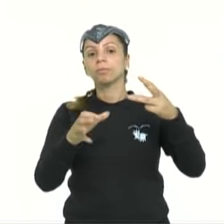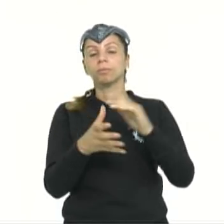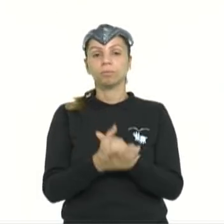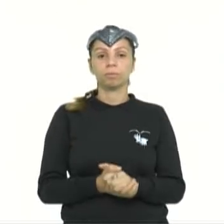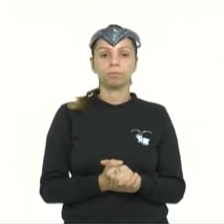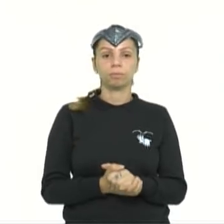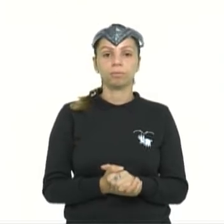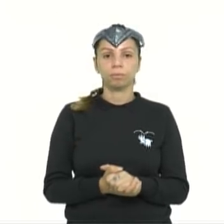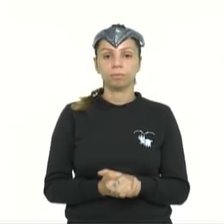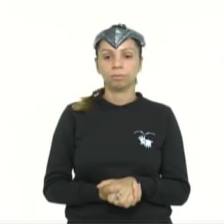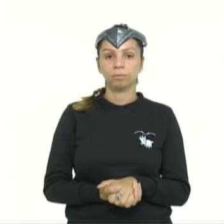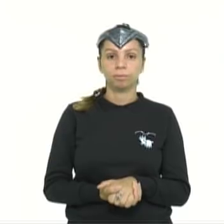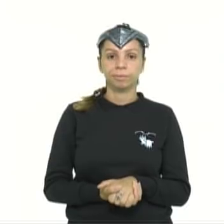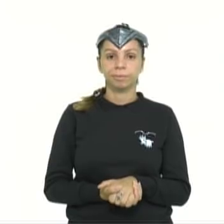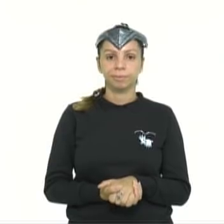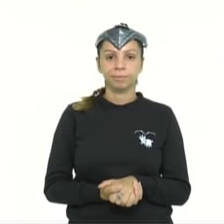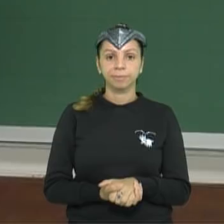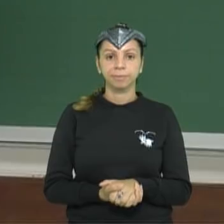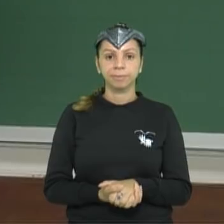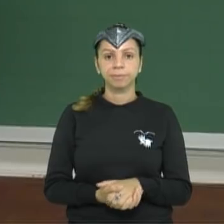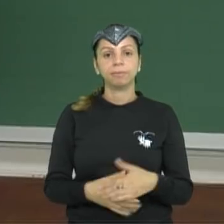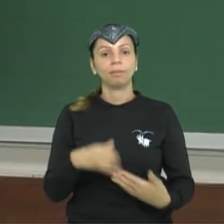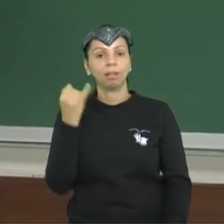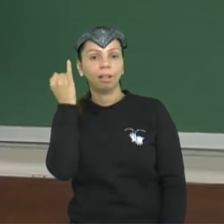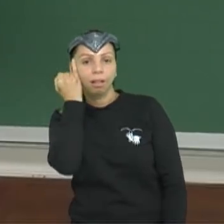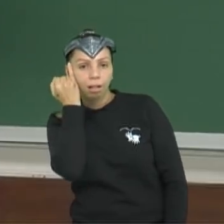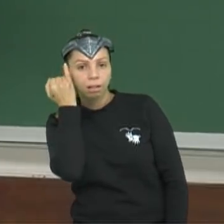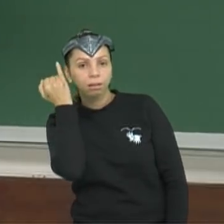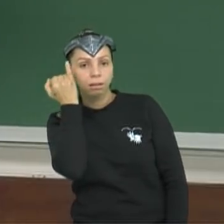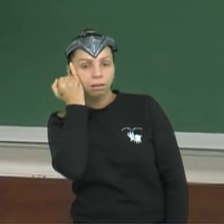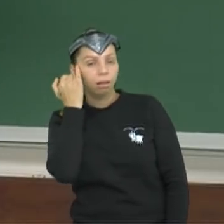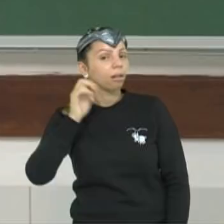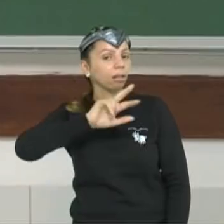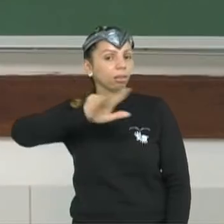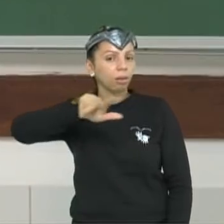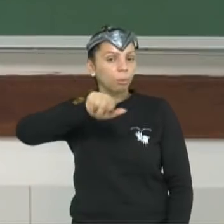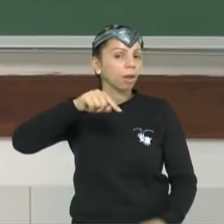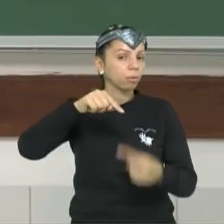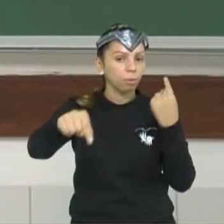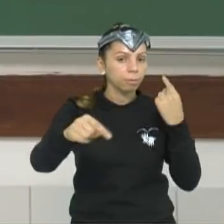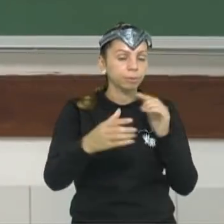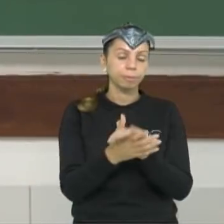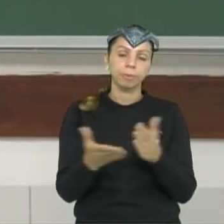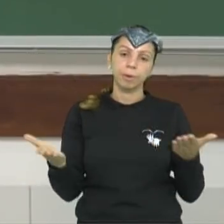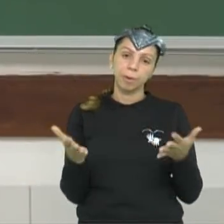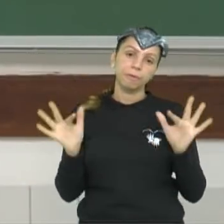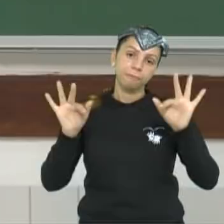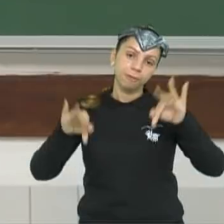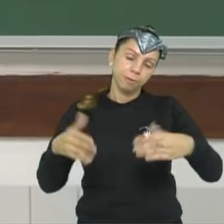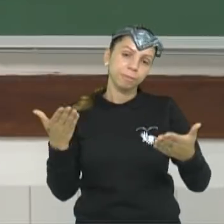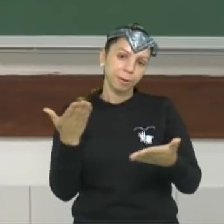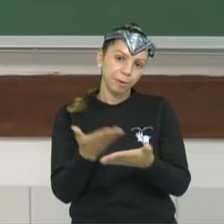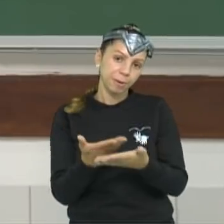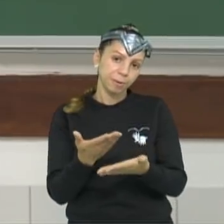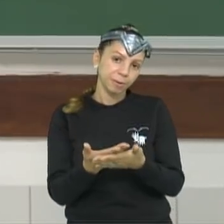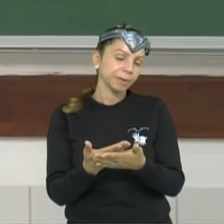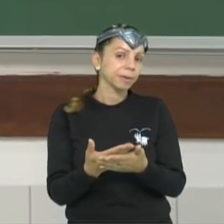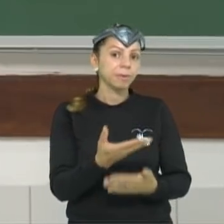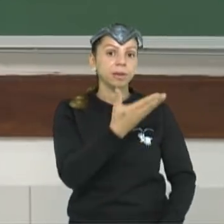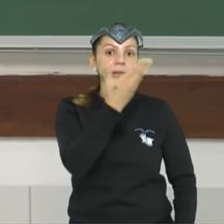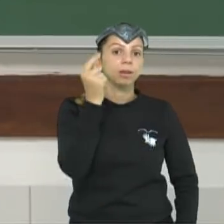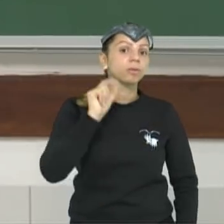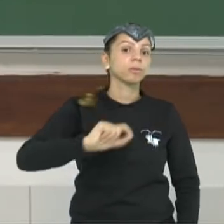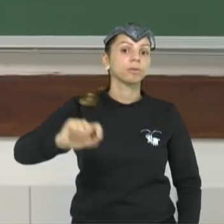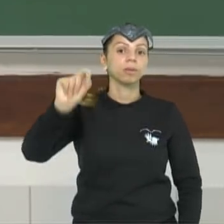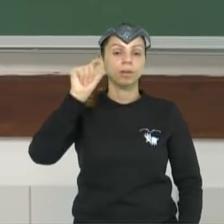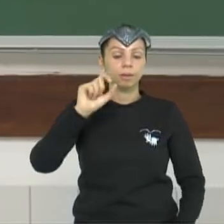tela. Lazy. Ok? Pessoal, nós terminamos a nossa aula por aqui. Não esqueçam